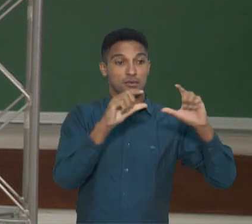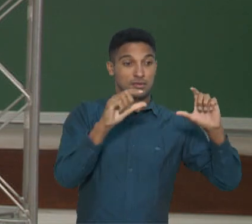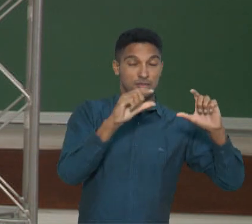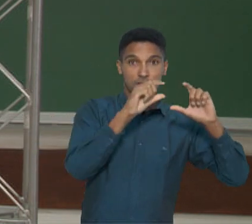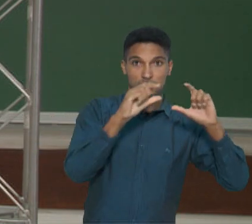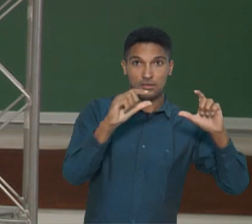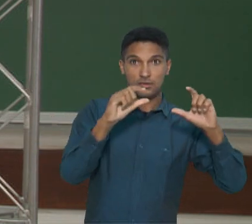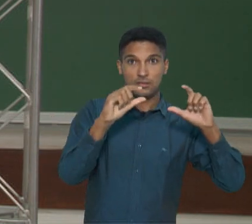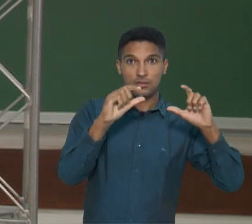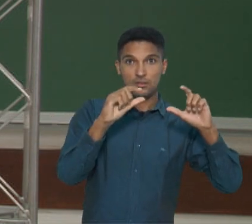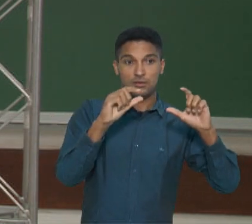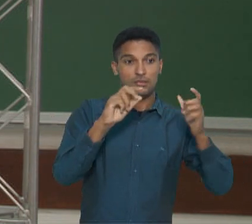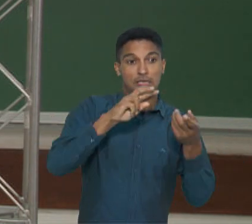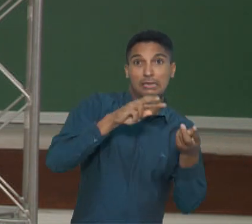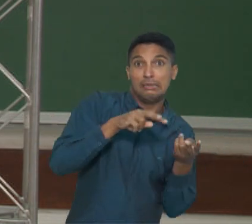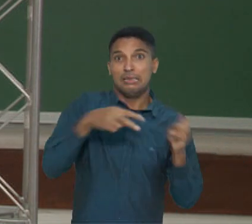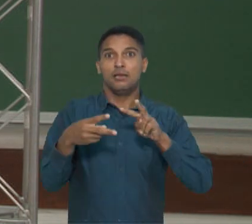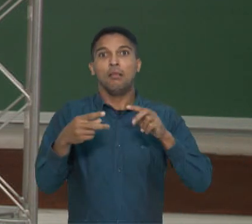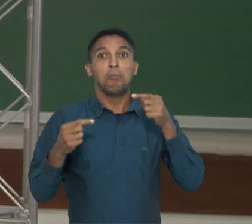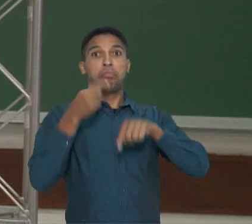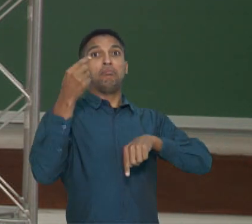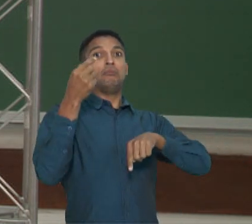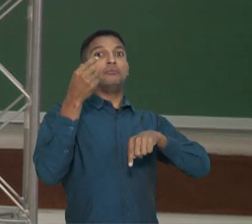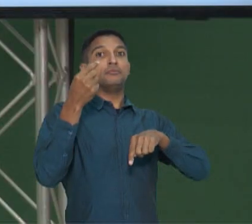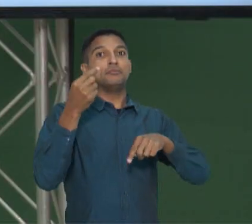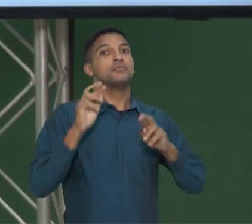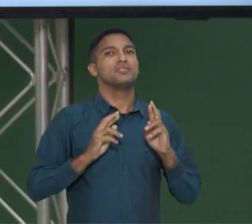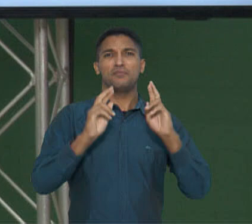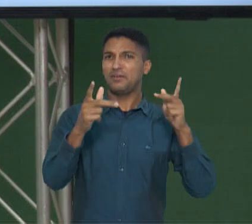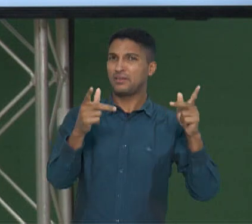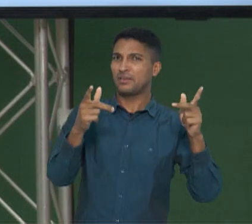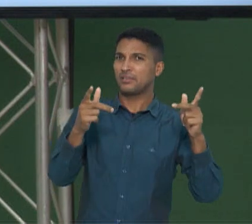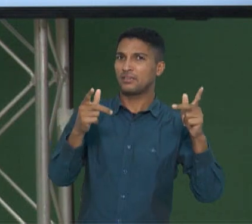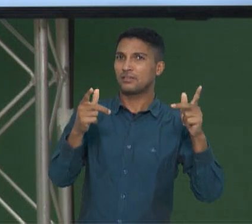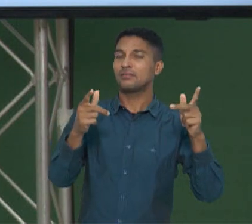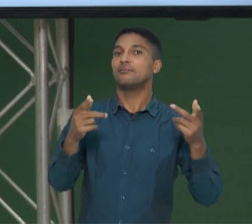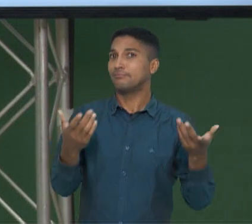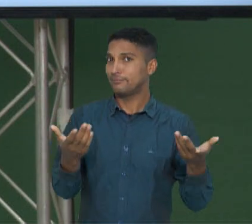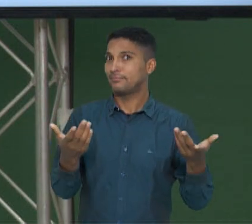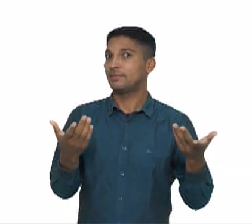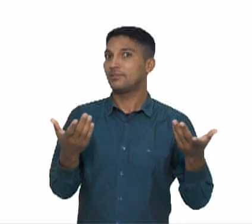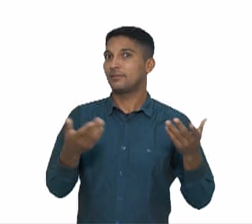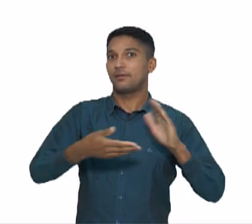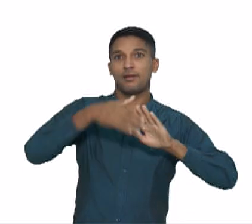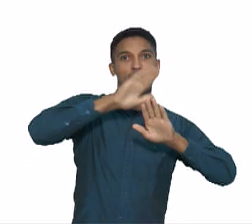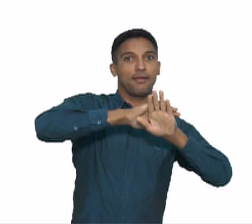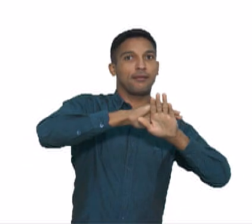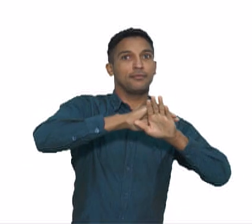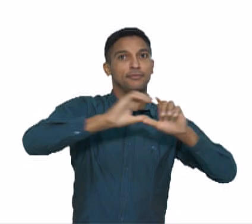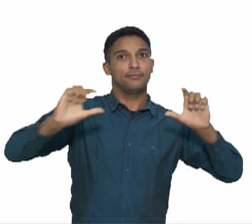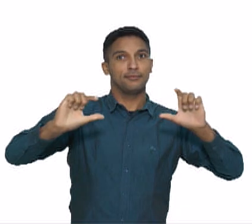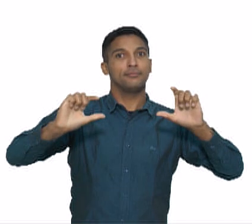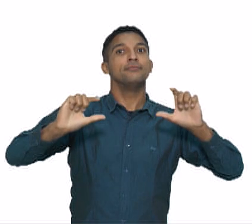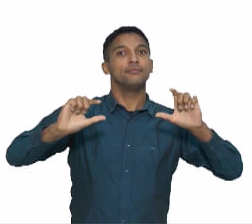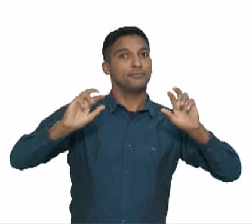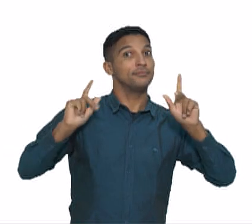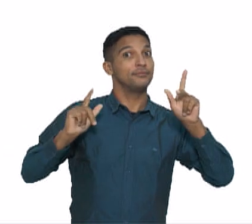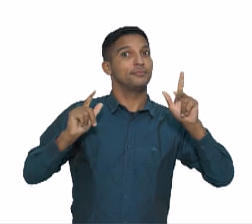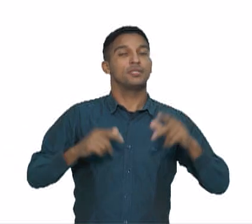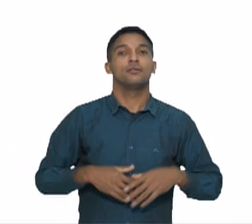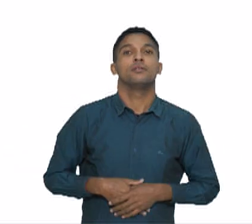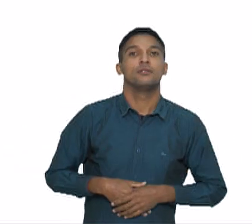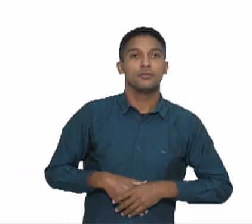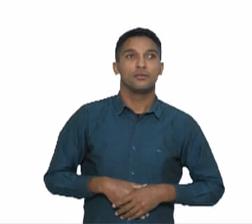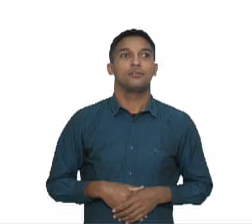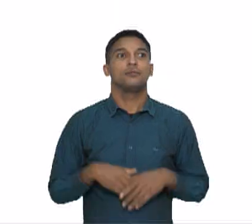aquilo, né, que se pensa. Debes adaptar-te a las distintas culturas e a las